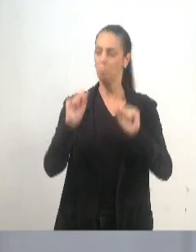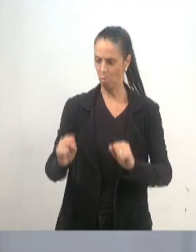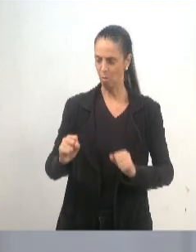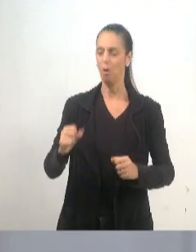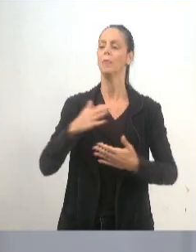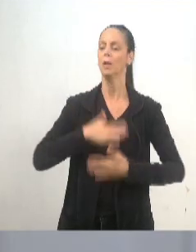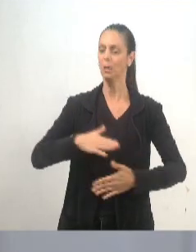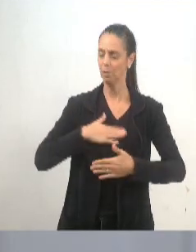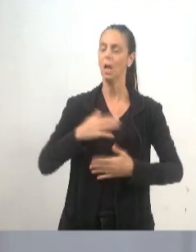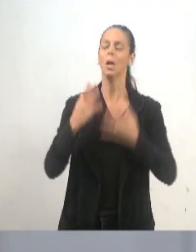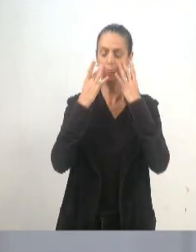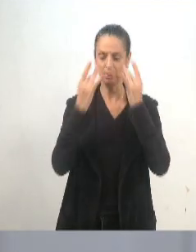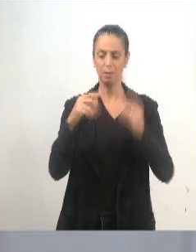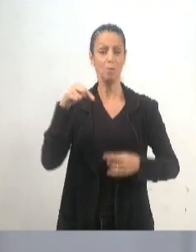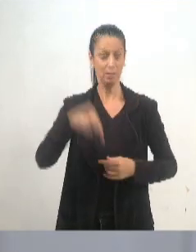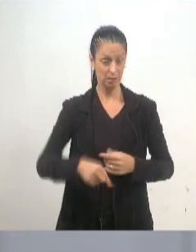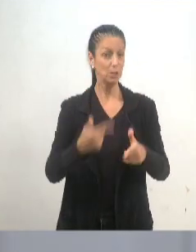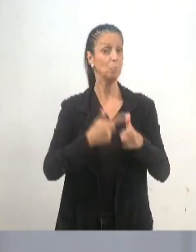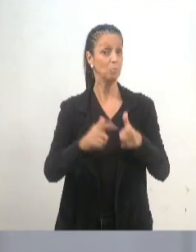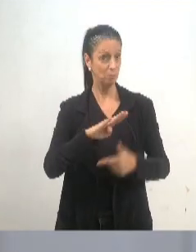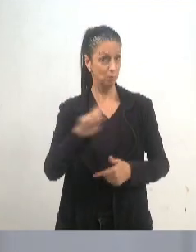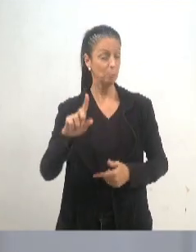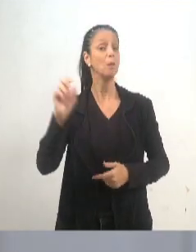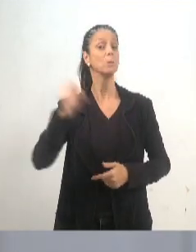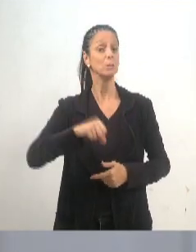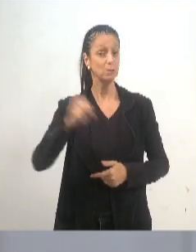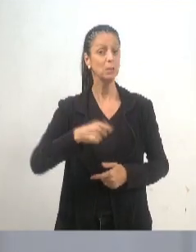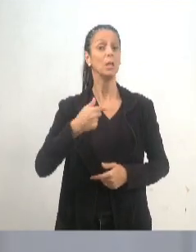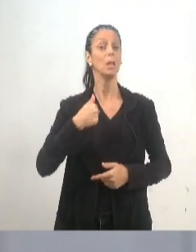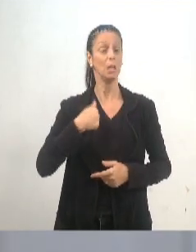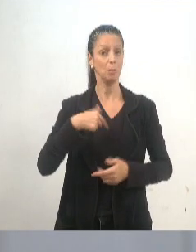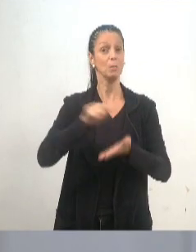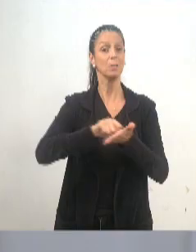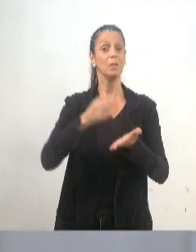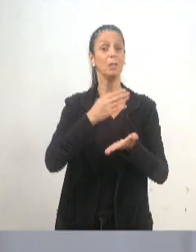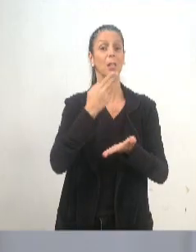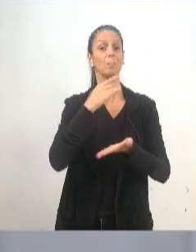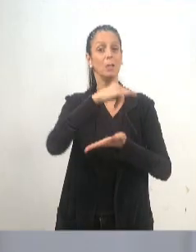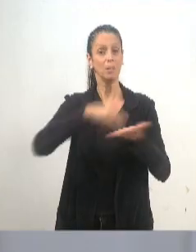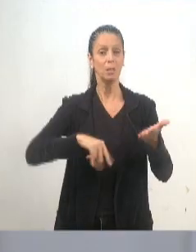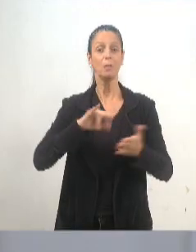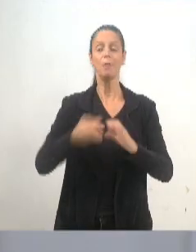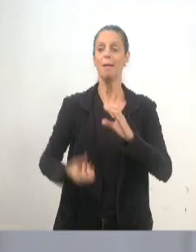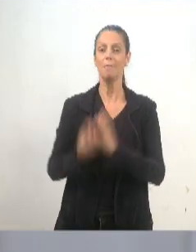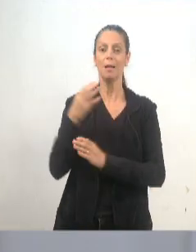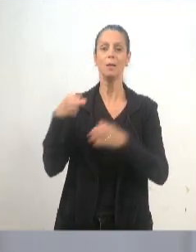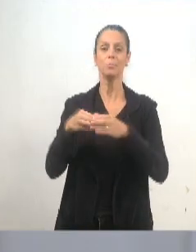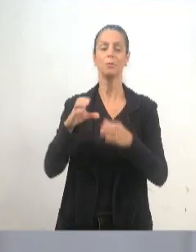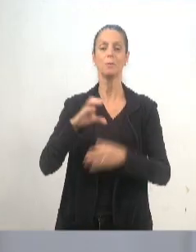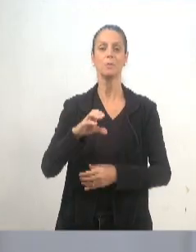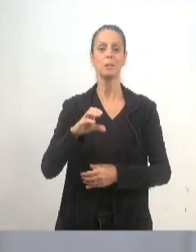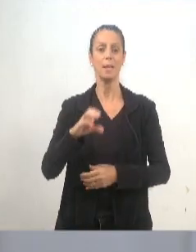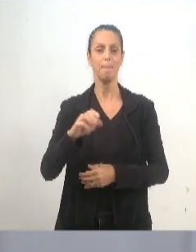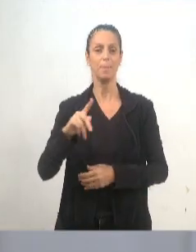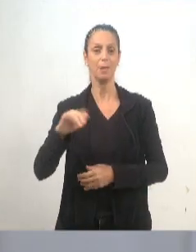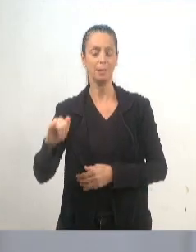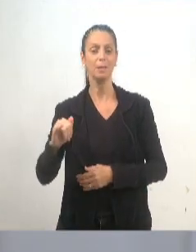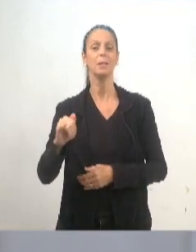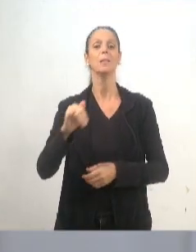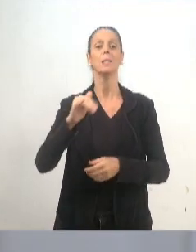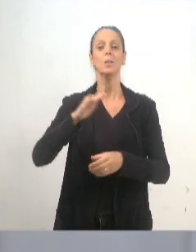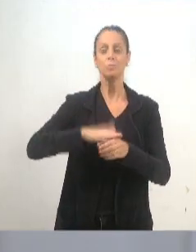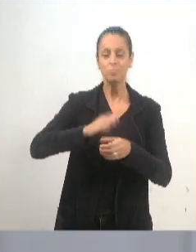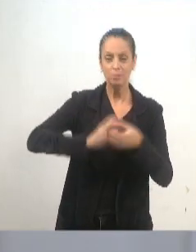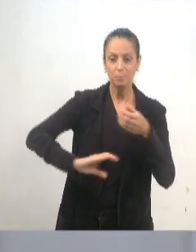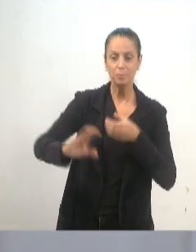estou atento sim aos problemas de Blumenau. Inclusive, fui um dos autores do requerimento que vai gerar uma CPI para investigar esse contrato de saneamento no nosso município.